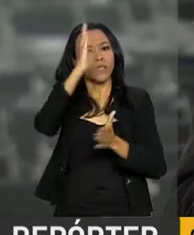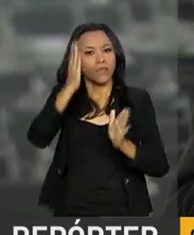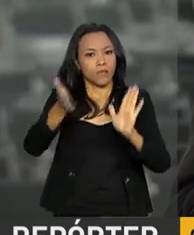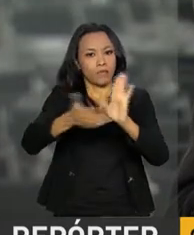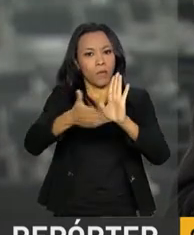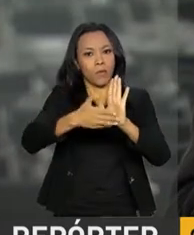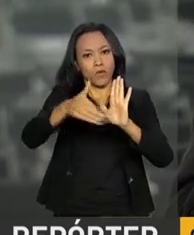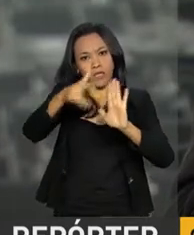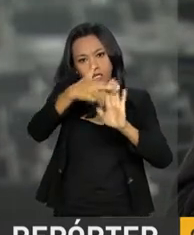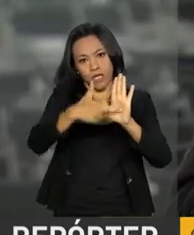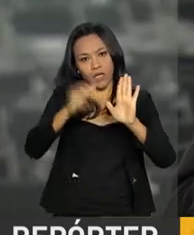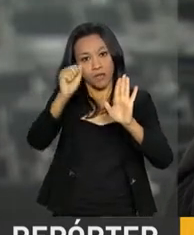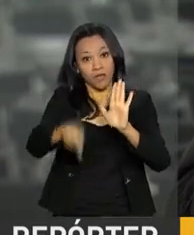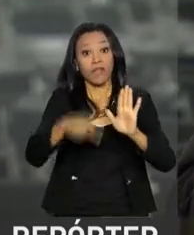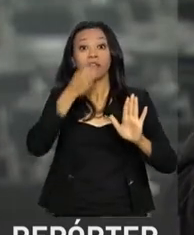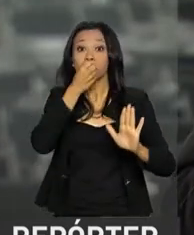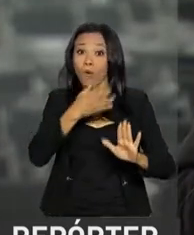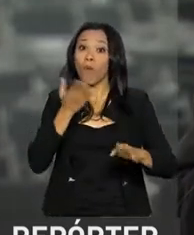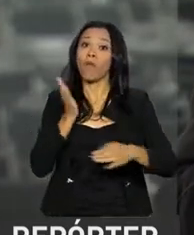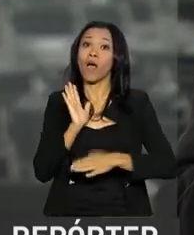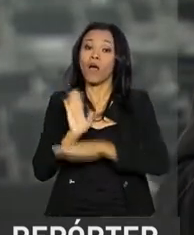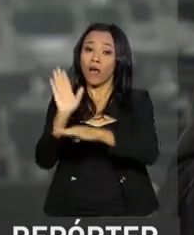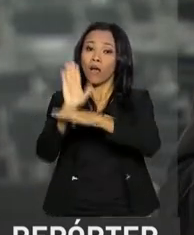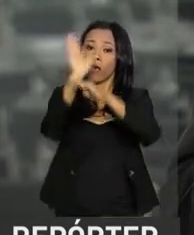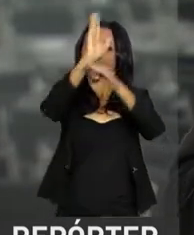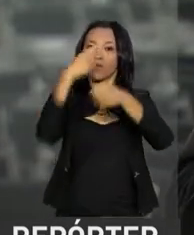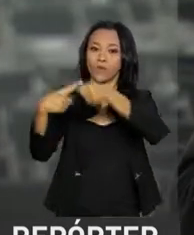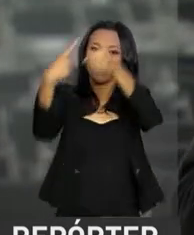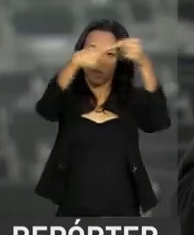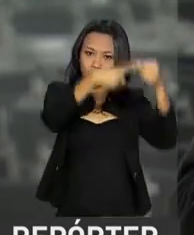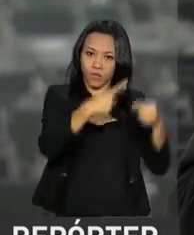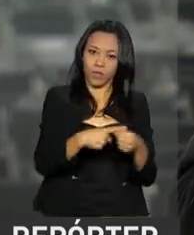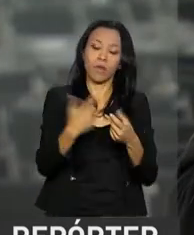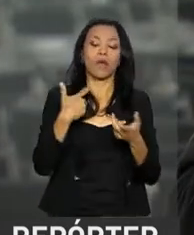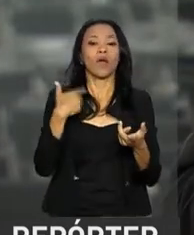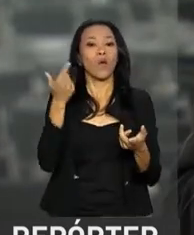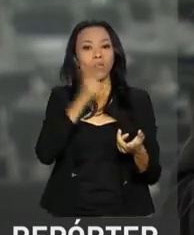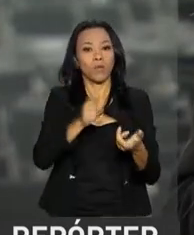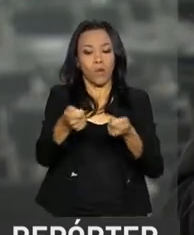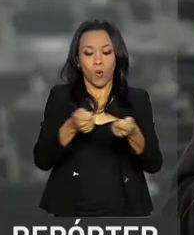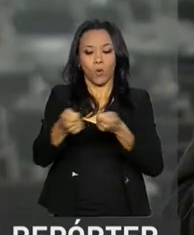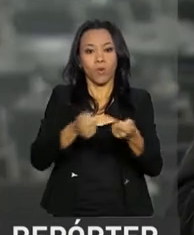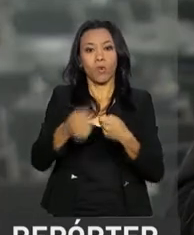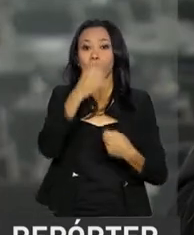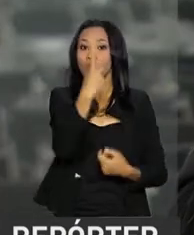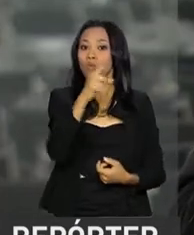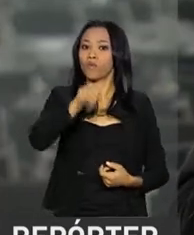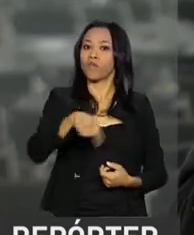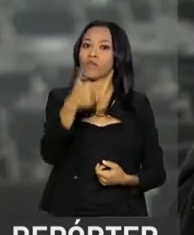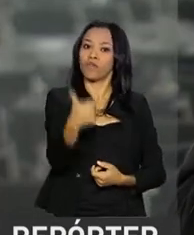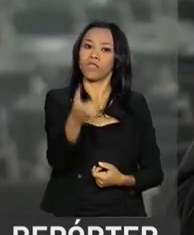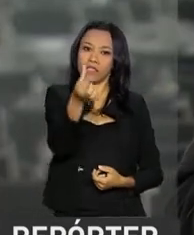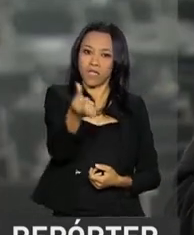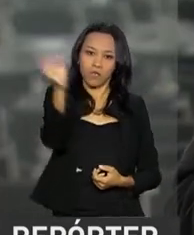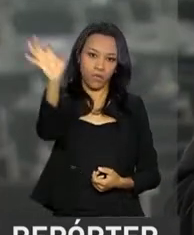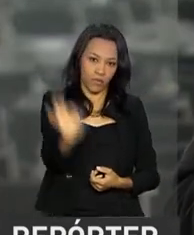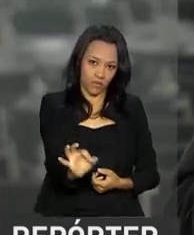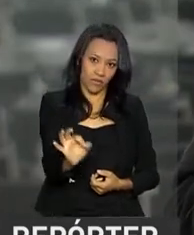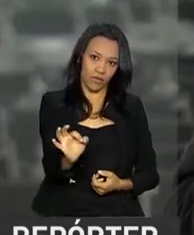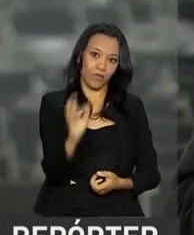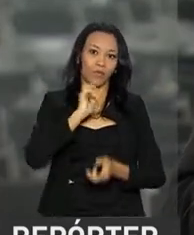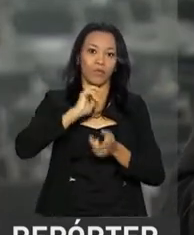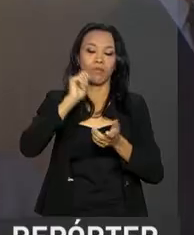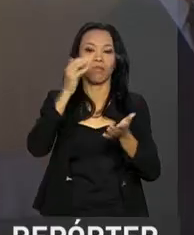aos municípios proporcionando uma economia no de 1,26 por cento na folha de